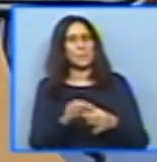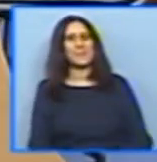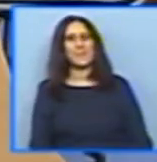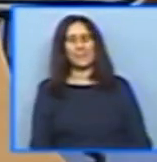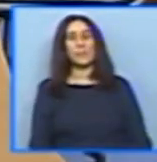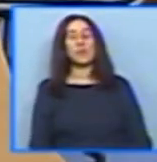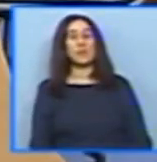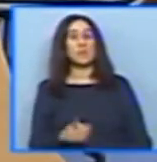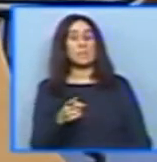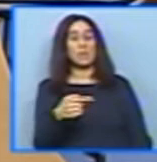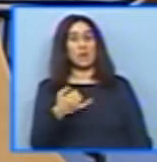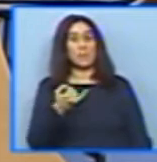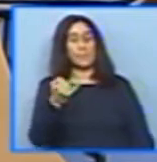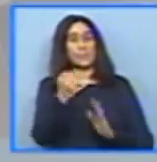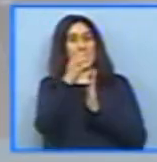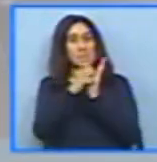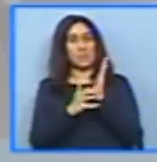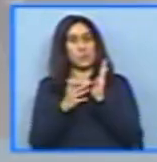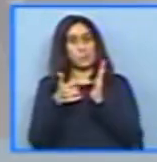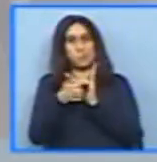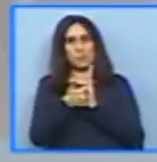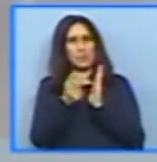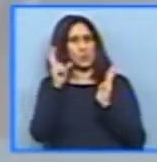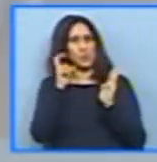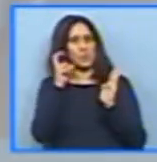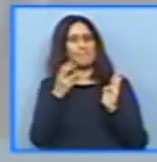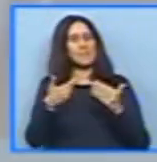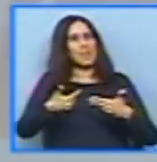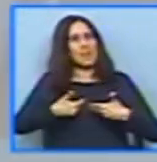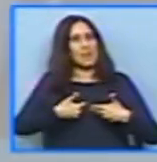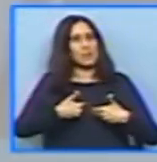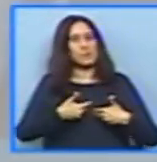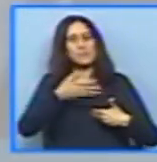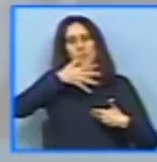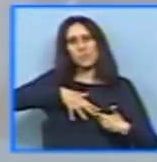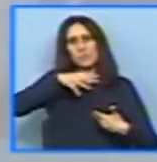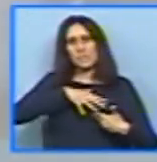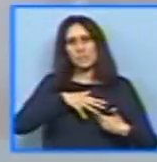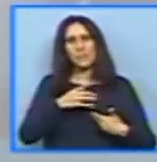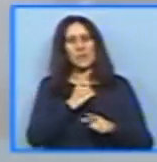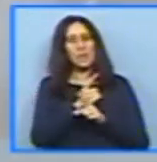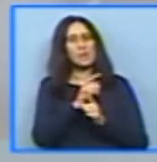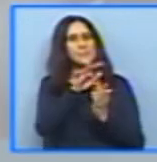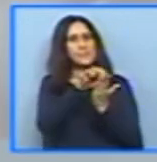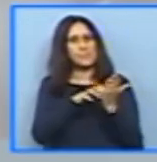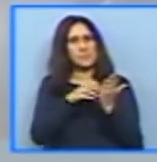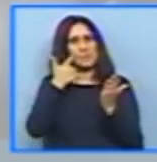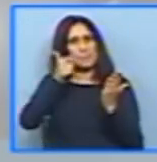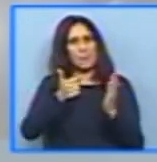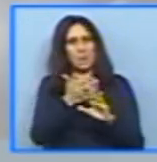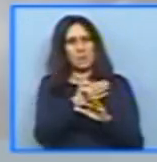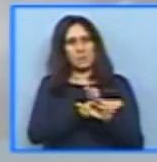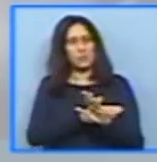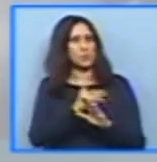os textos da Bíblia que vamos escutar ajudam também a essa explicação. Vamos analisar o Evangelho. Antes de o analisar,